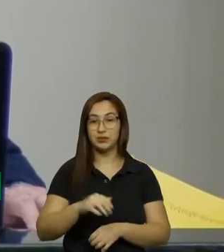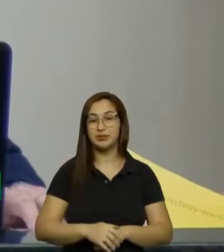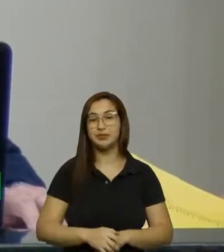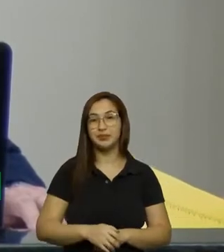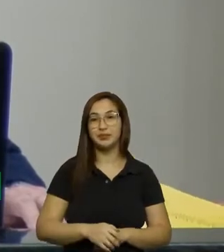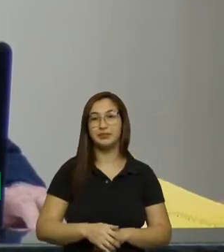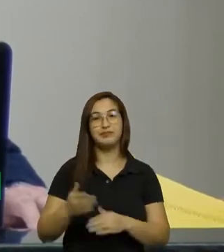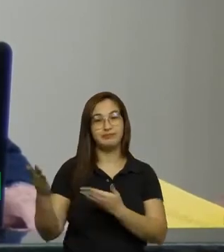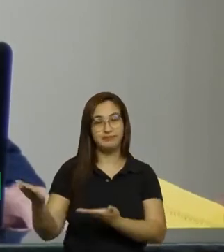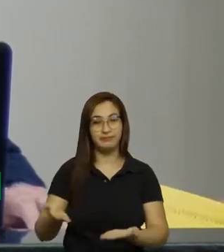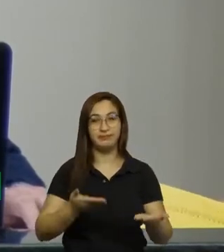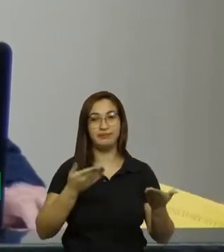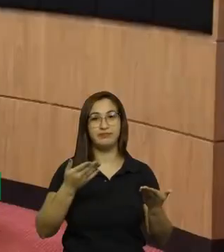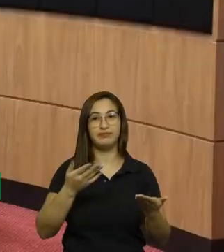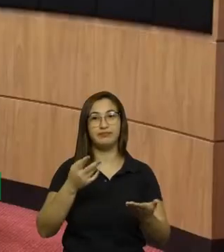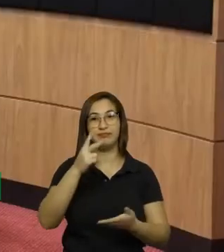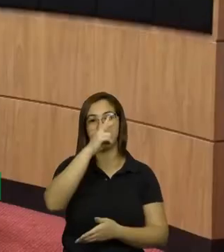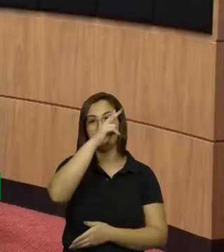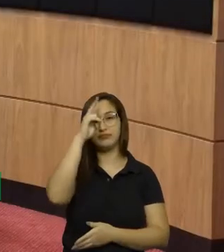deputado Volney Weber.